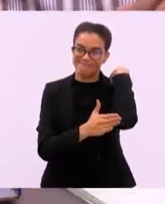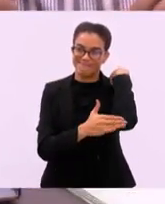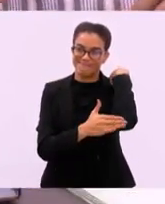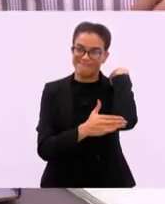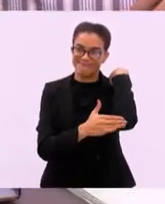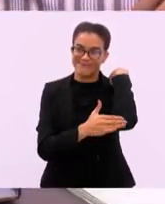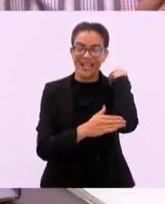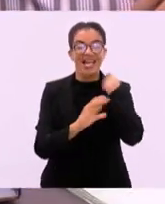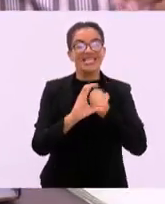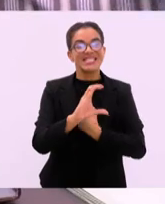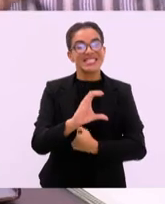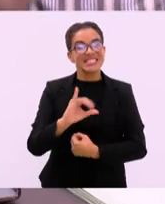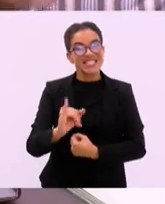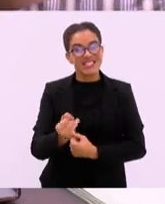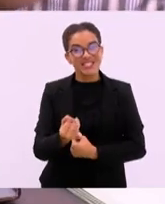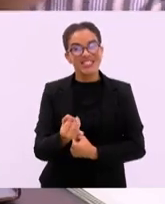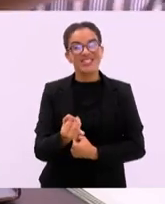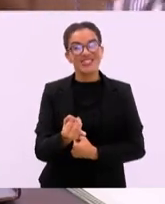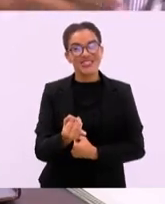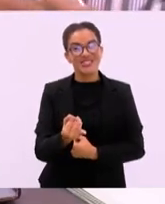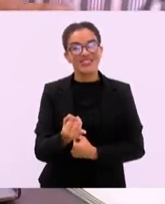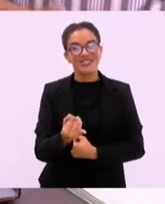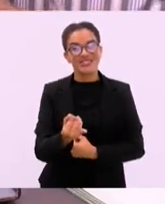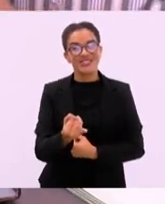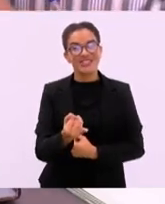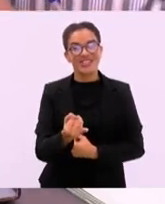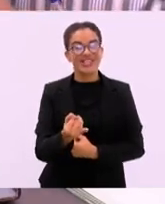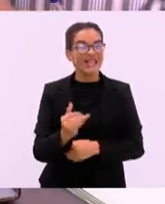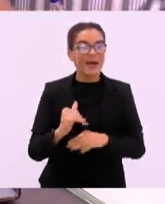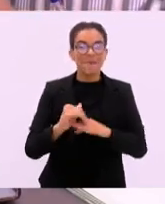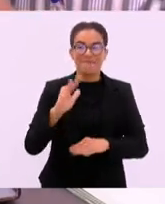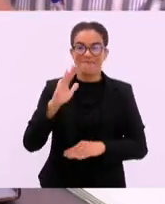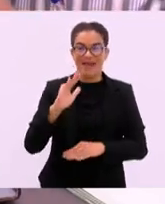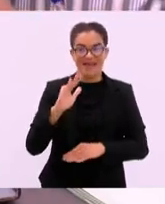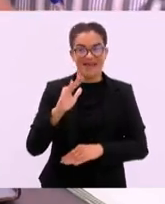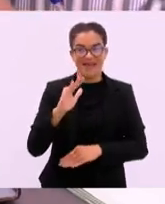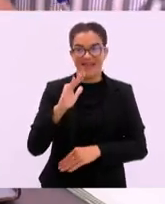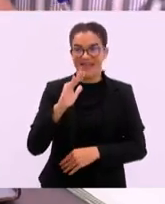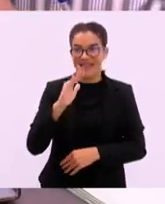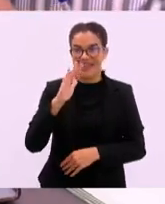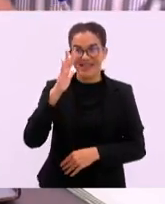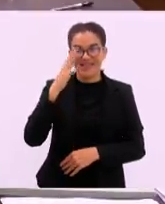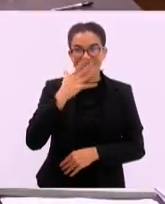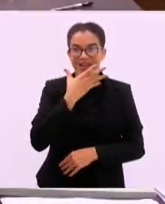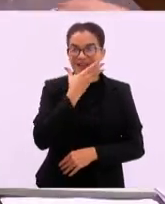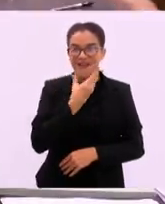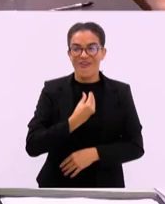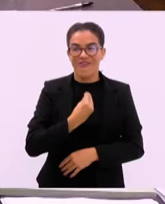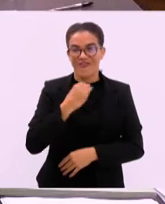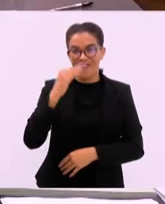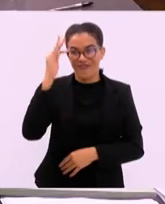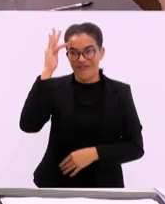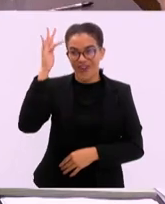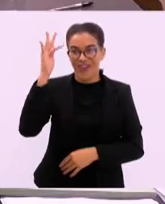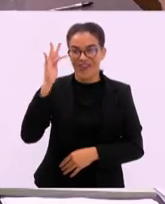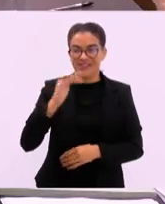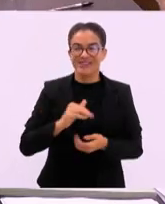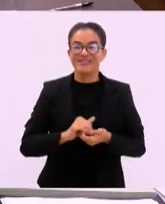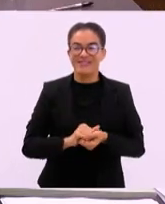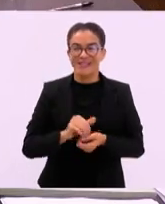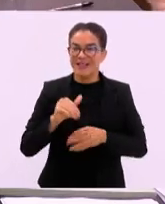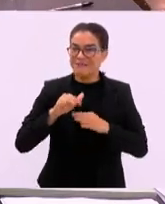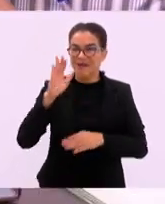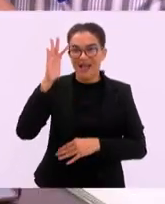Verdade. Olha, essa CCJ está cada vez mais freudiana. O voto foi personalíssimo. Olha, a CCJ está